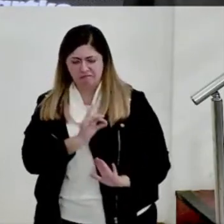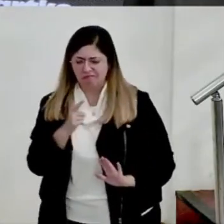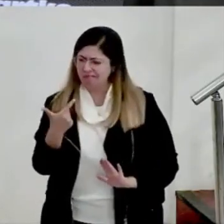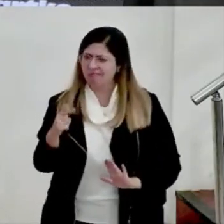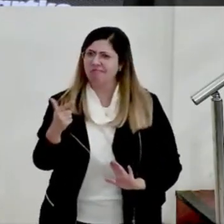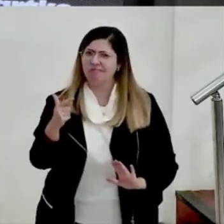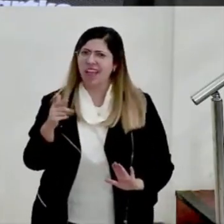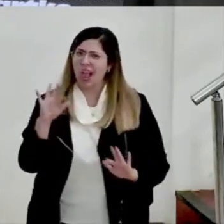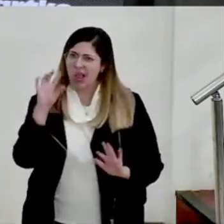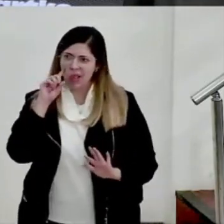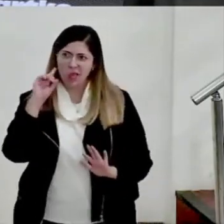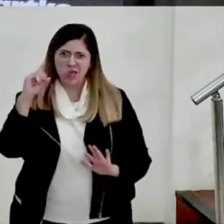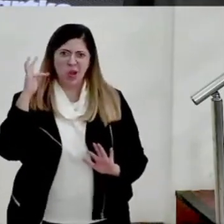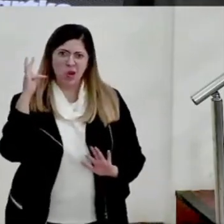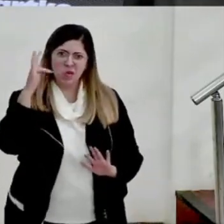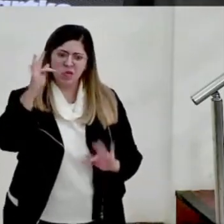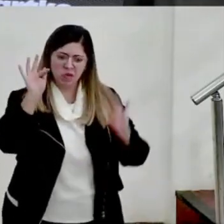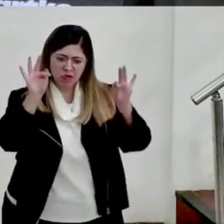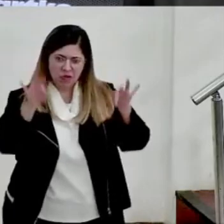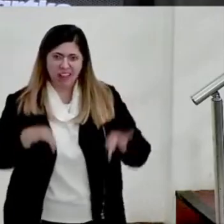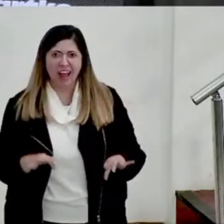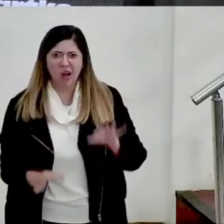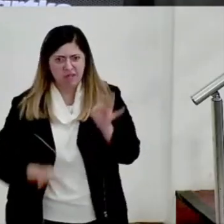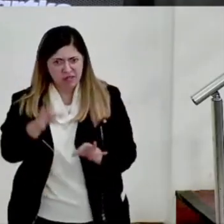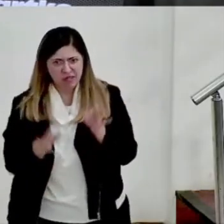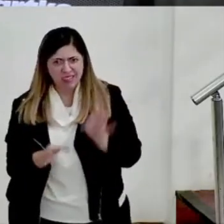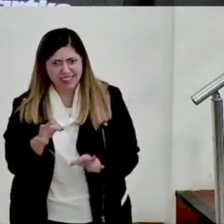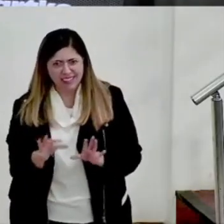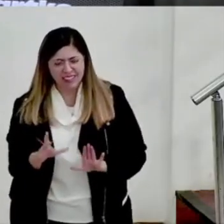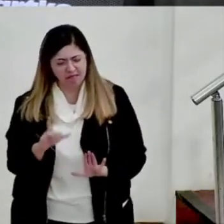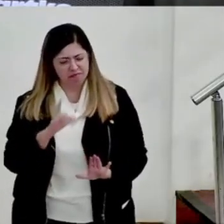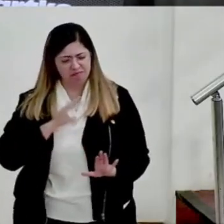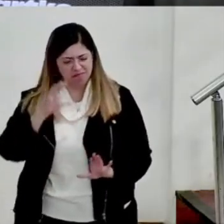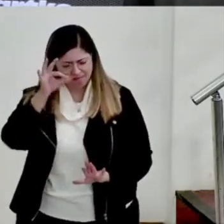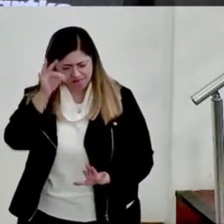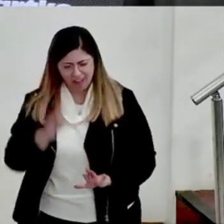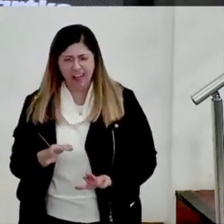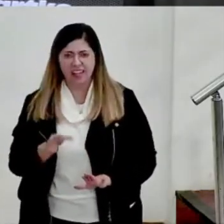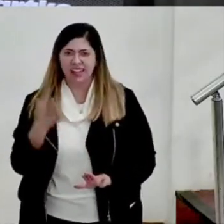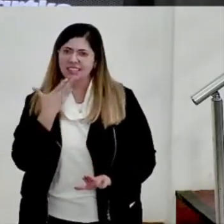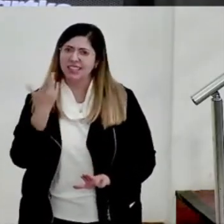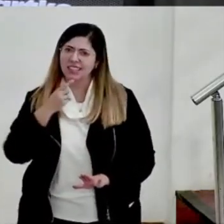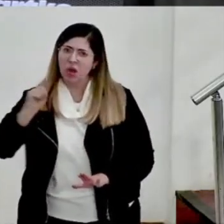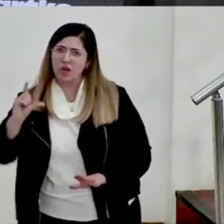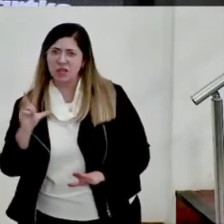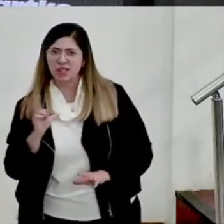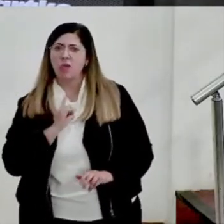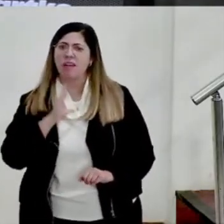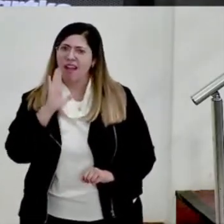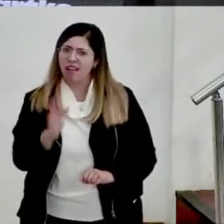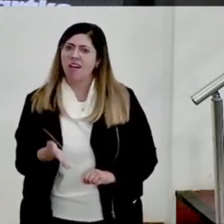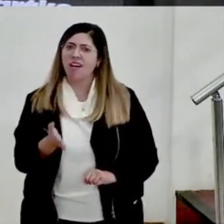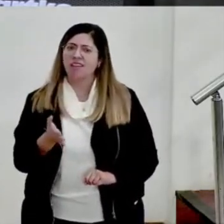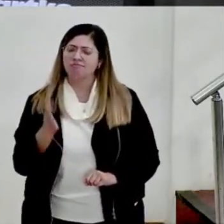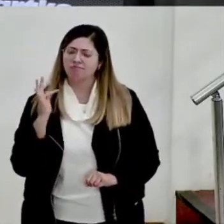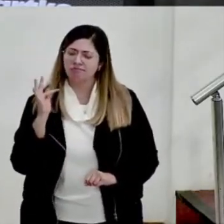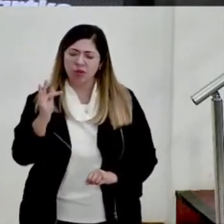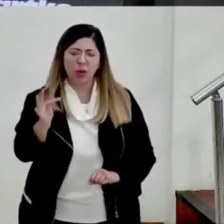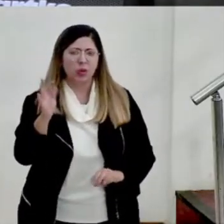Senhor. Jesus Cristo garante para você que você pode ter certeza da sua salvação agora e naquele